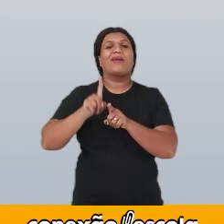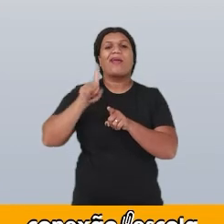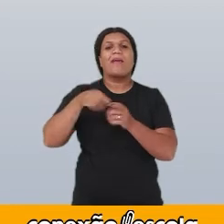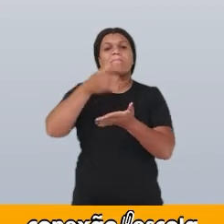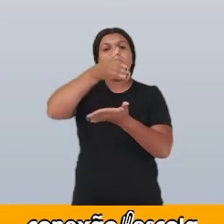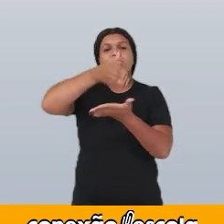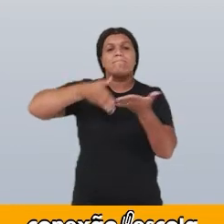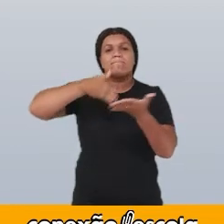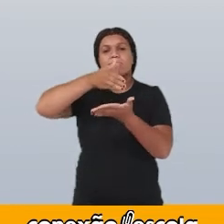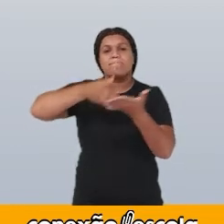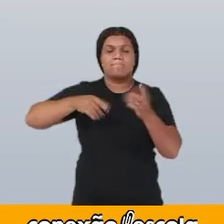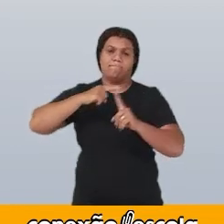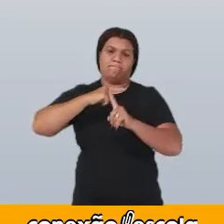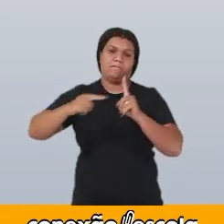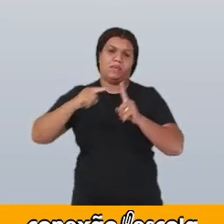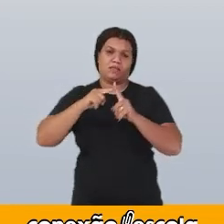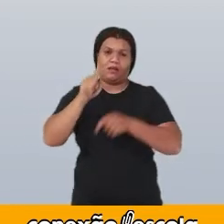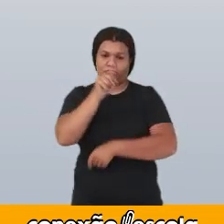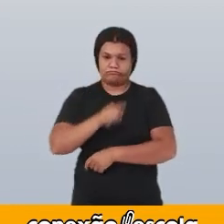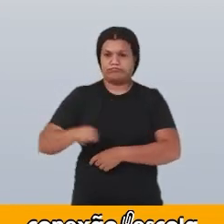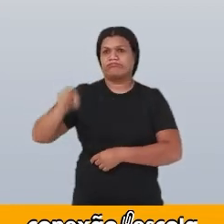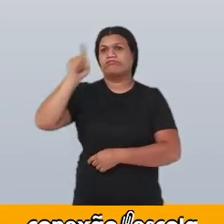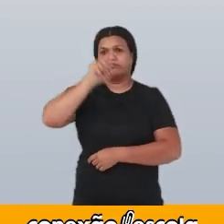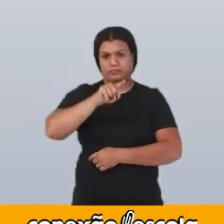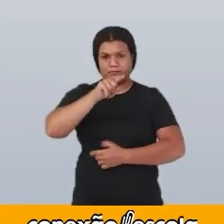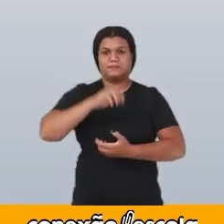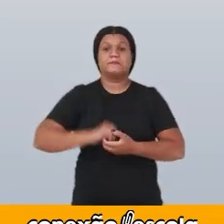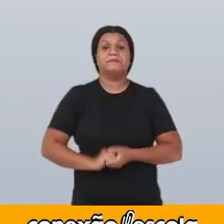ele é metade do círculo.